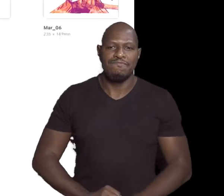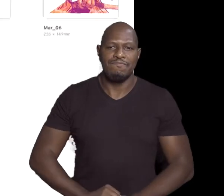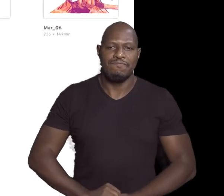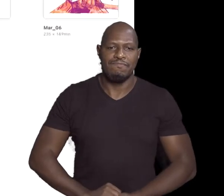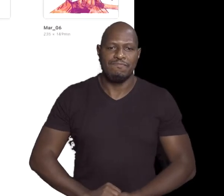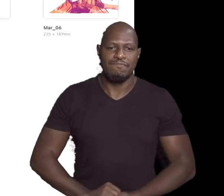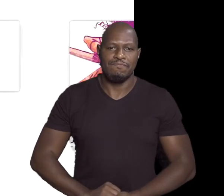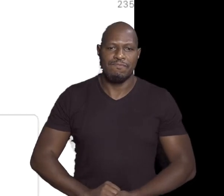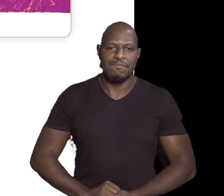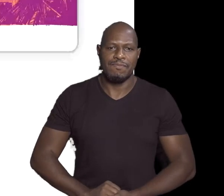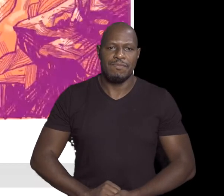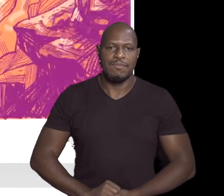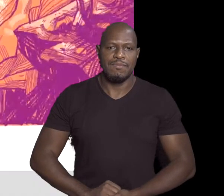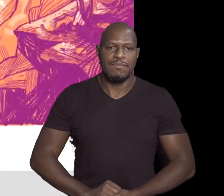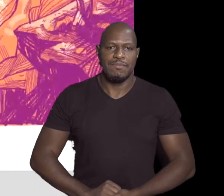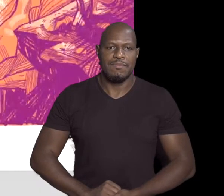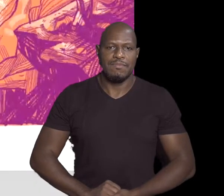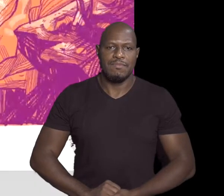Peraí.